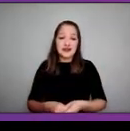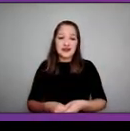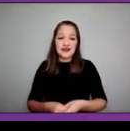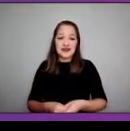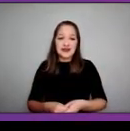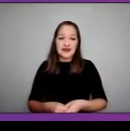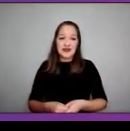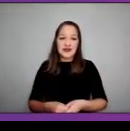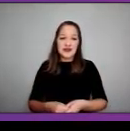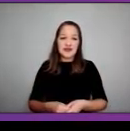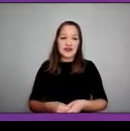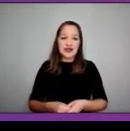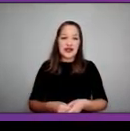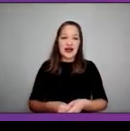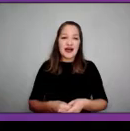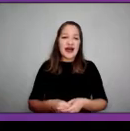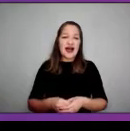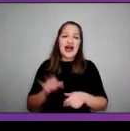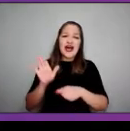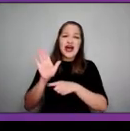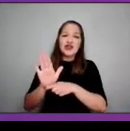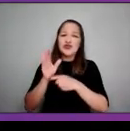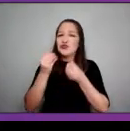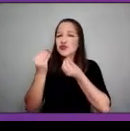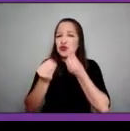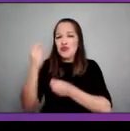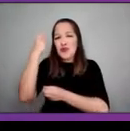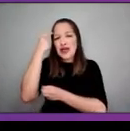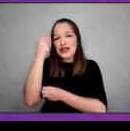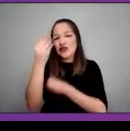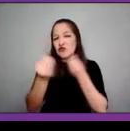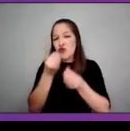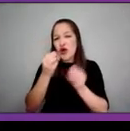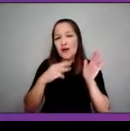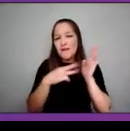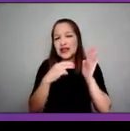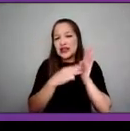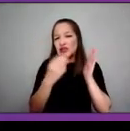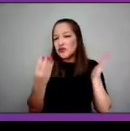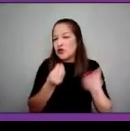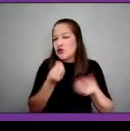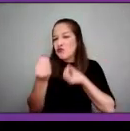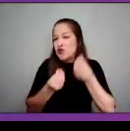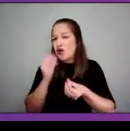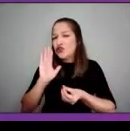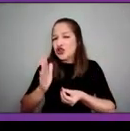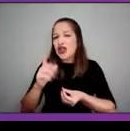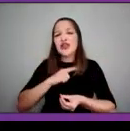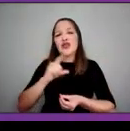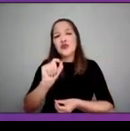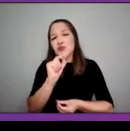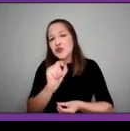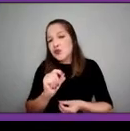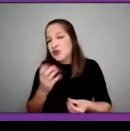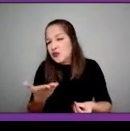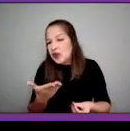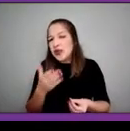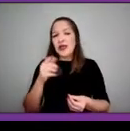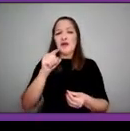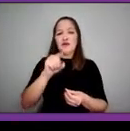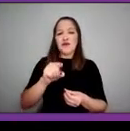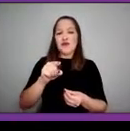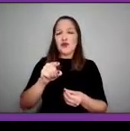né como é que a gente pensa isso como é que que metodologia é essa o quê que já existe Você tem alguma